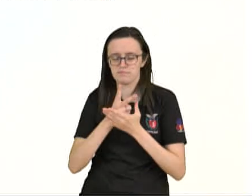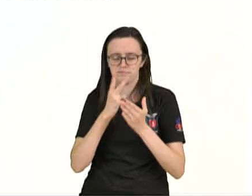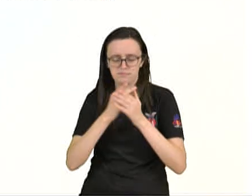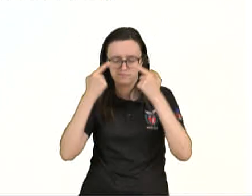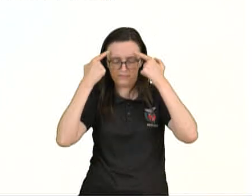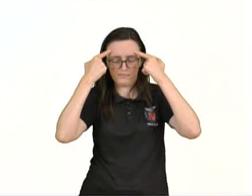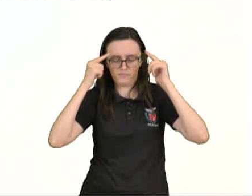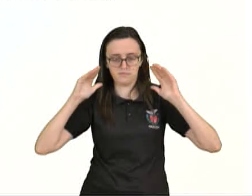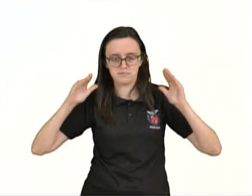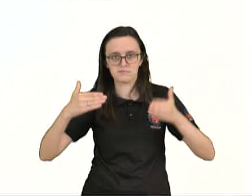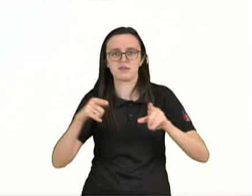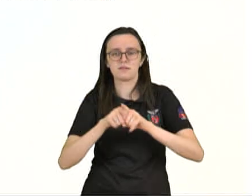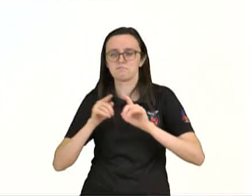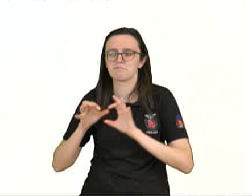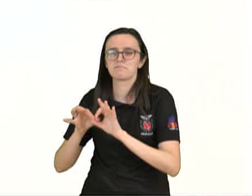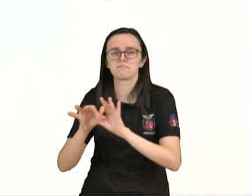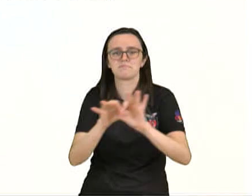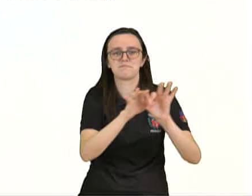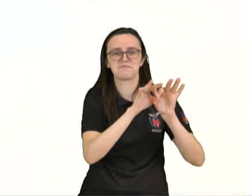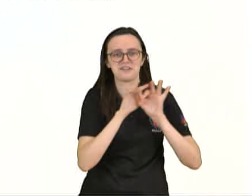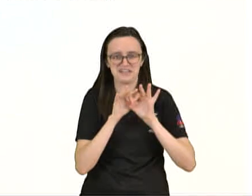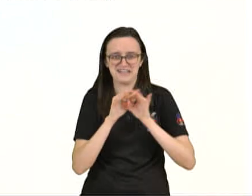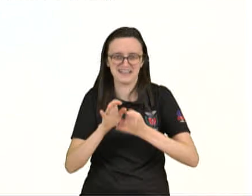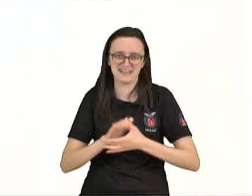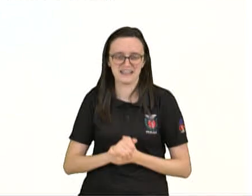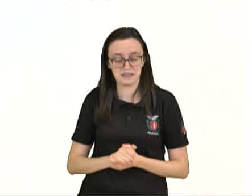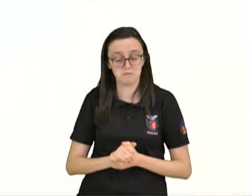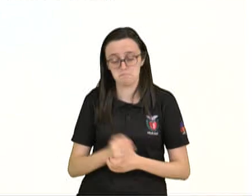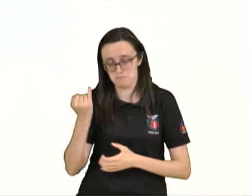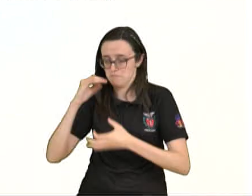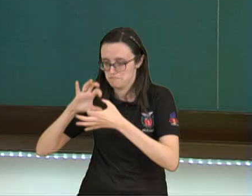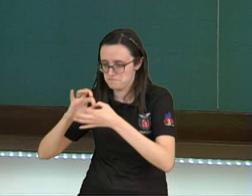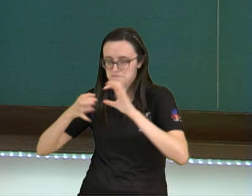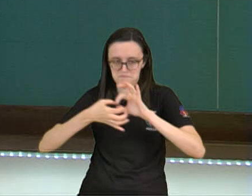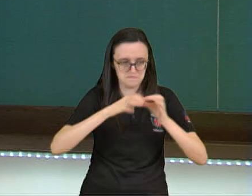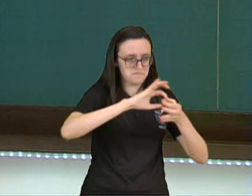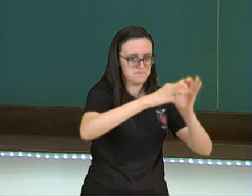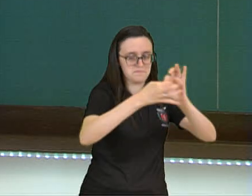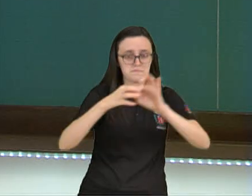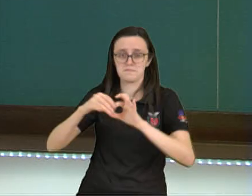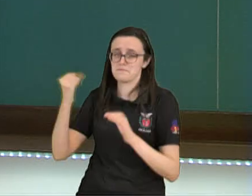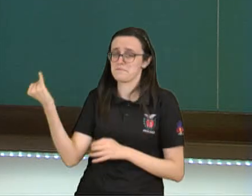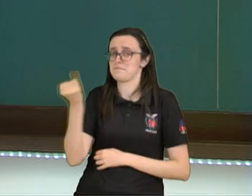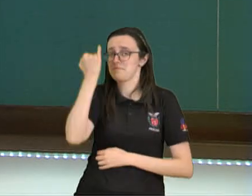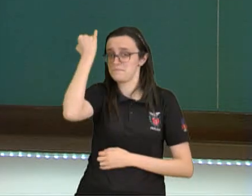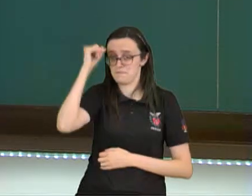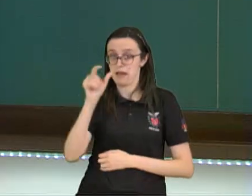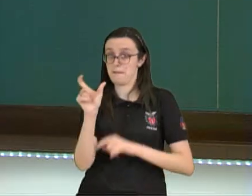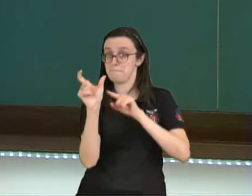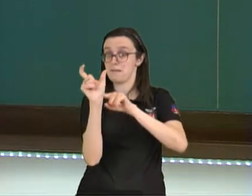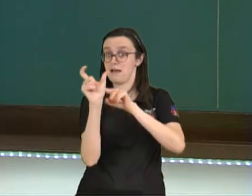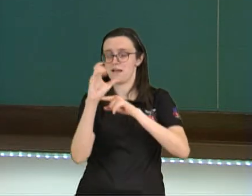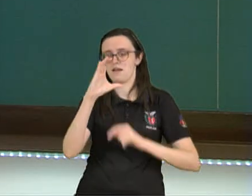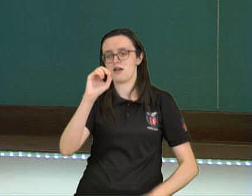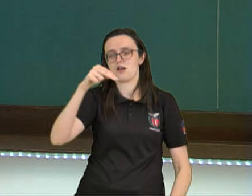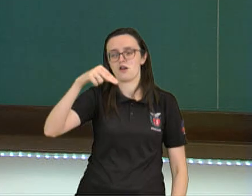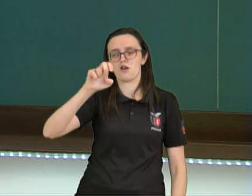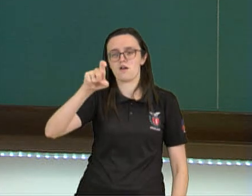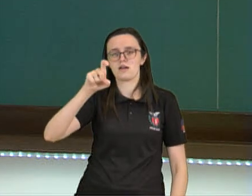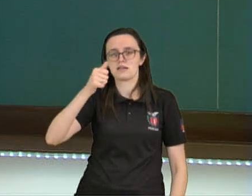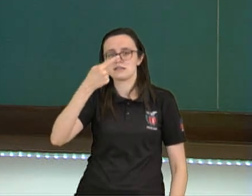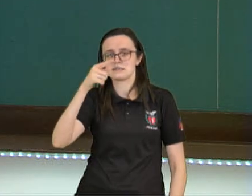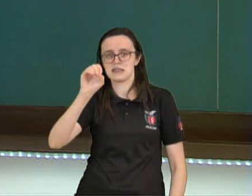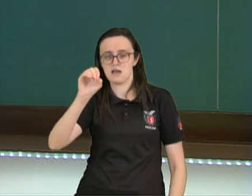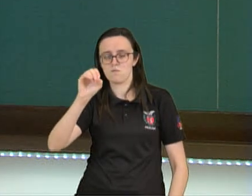e conectado, ok? Conexão é a palavra do milênio, ok?